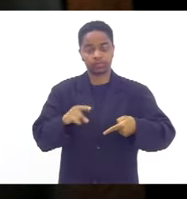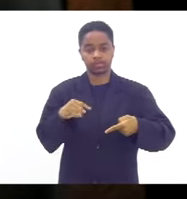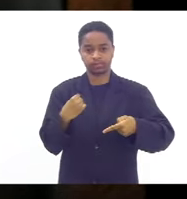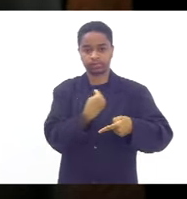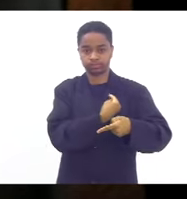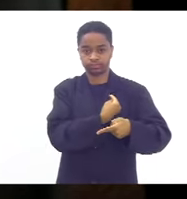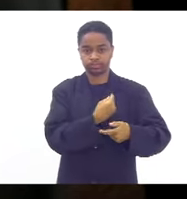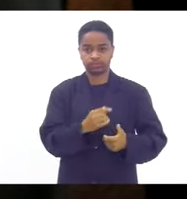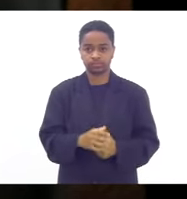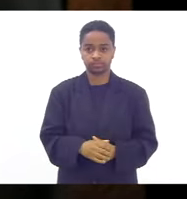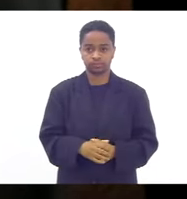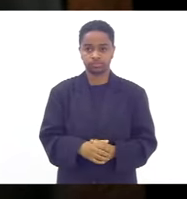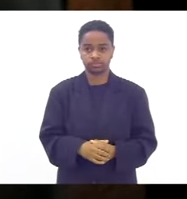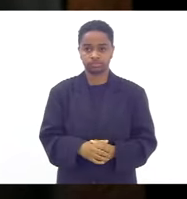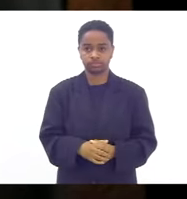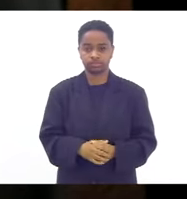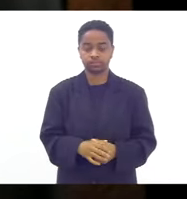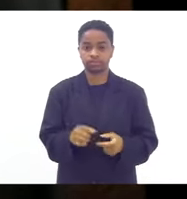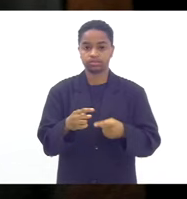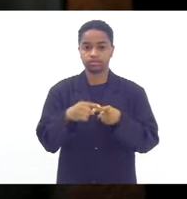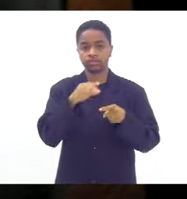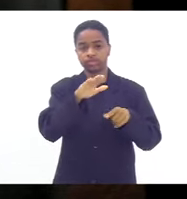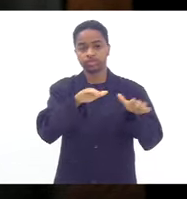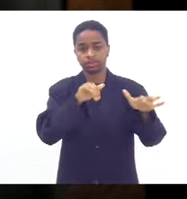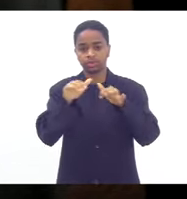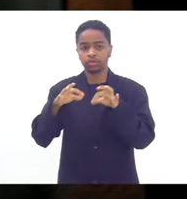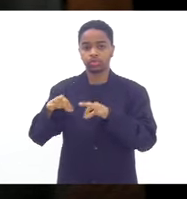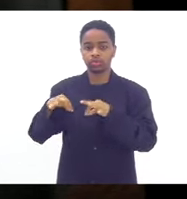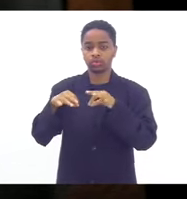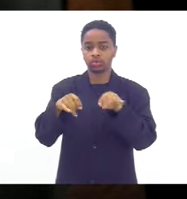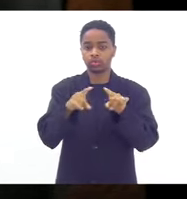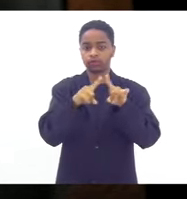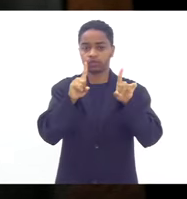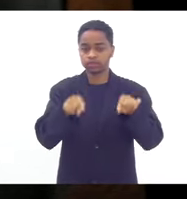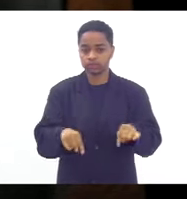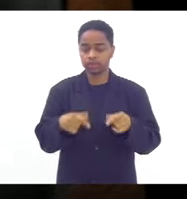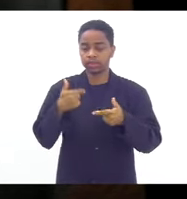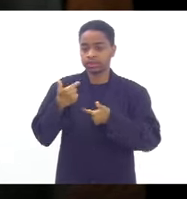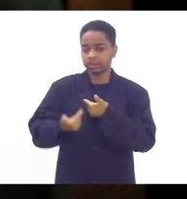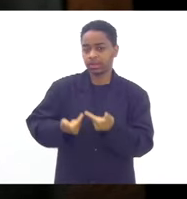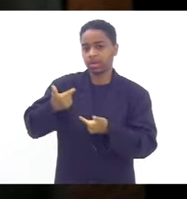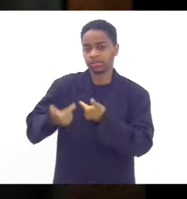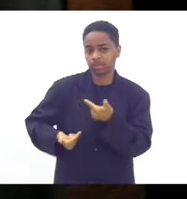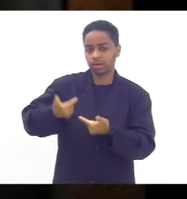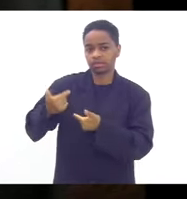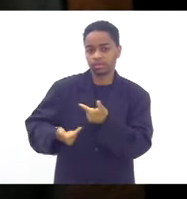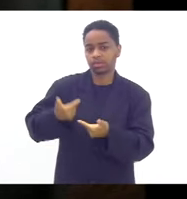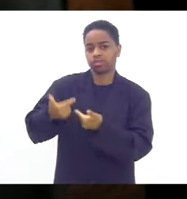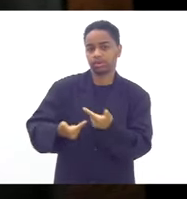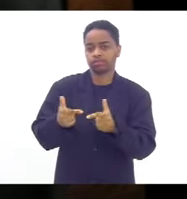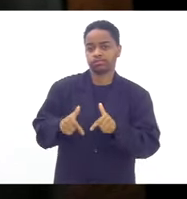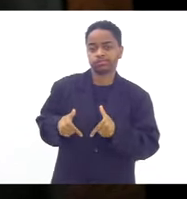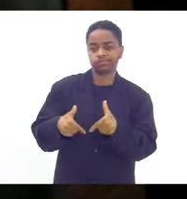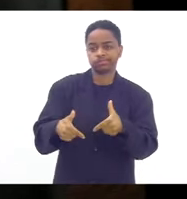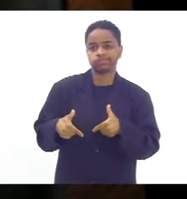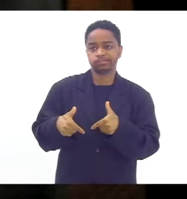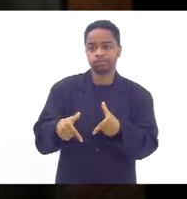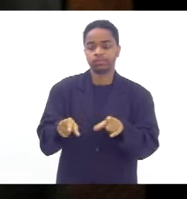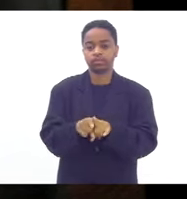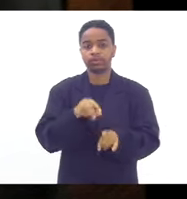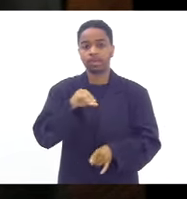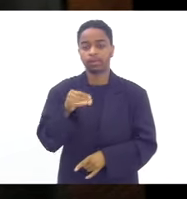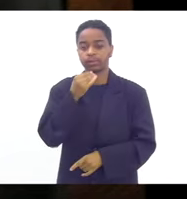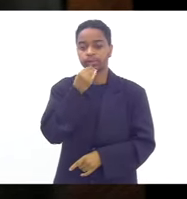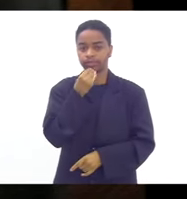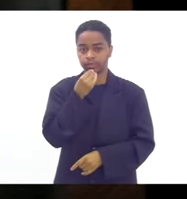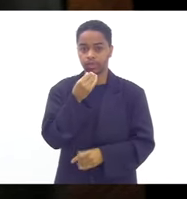nós. Mobilizamos toda a nossa força de trabalho, trabalhamos incansavelmente. Aproveito a